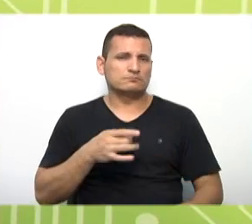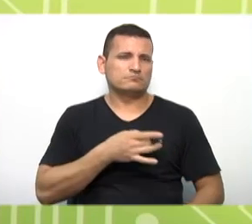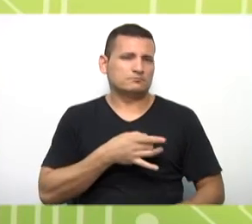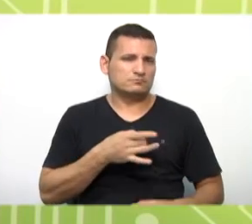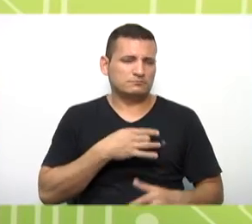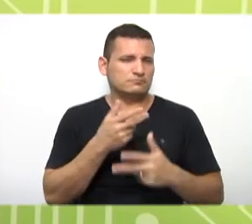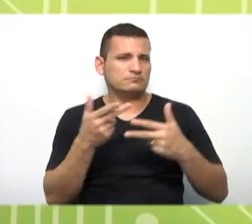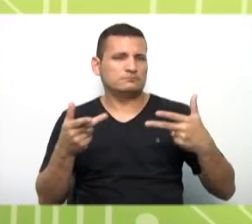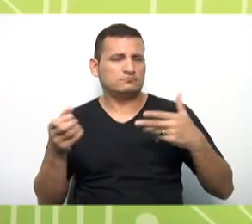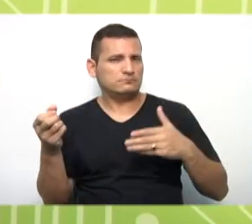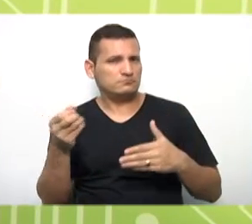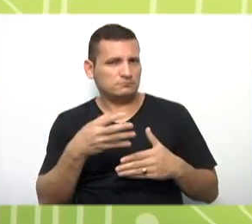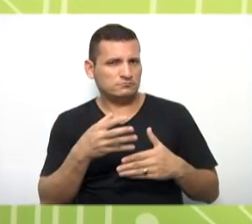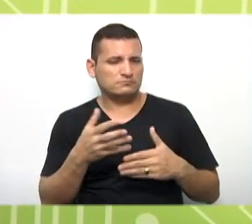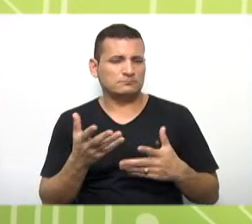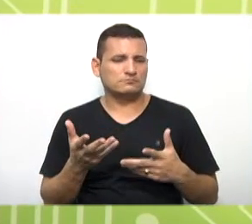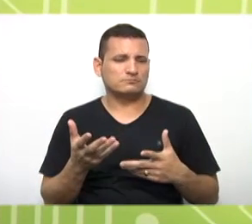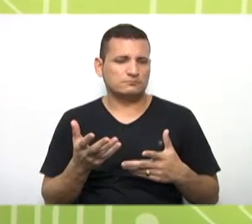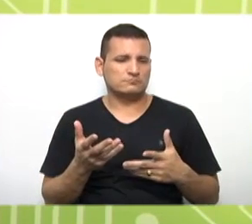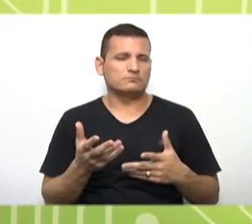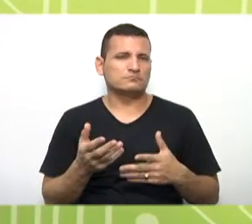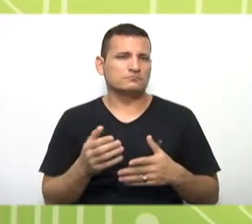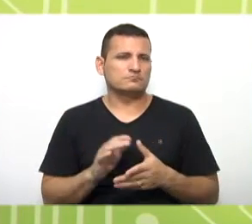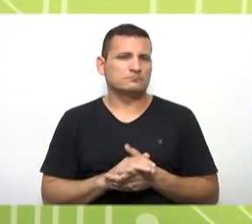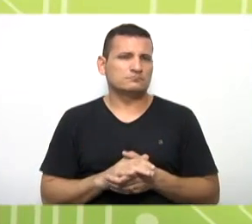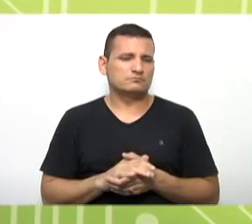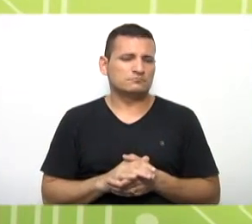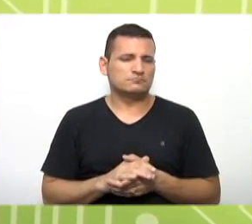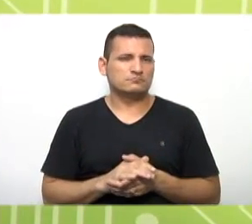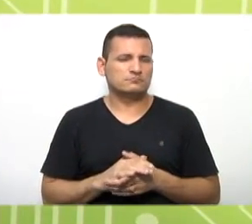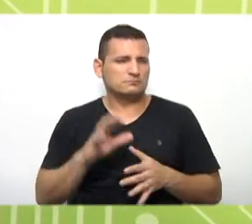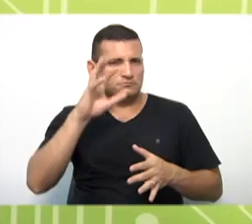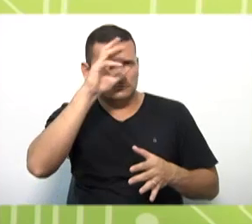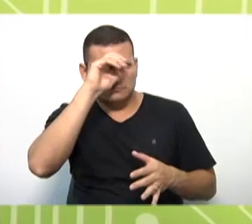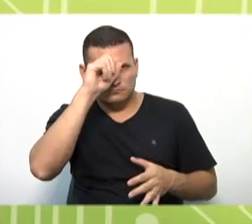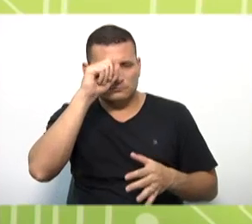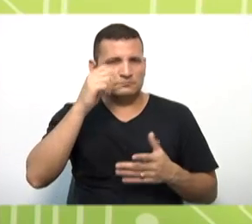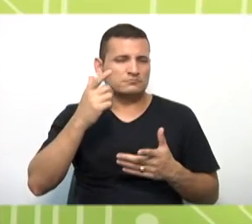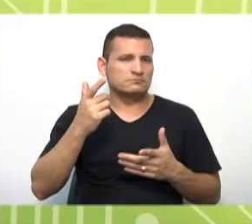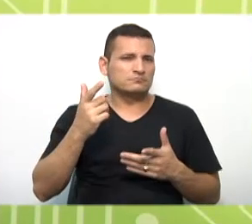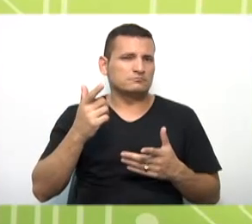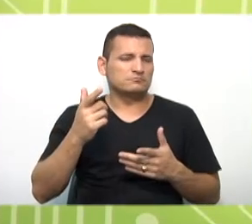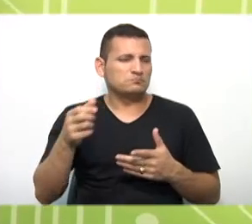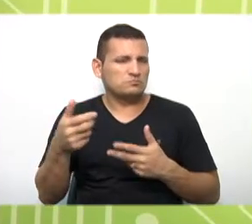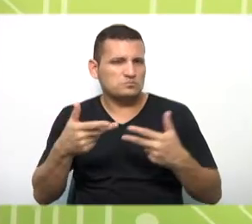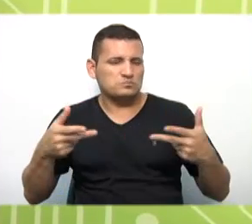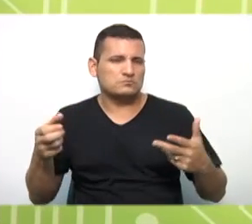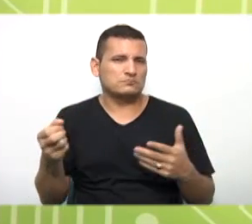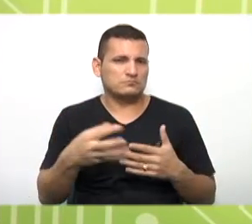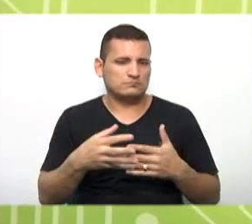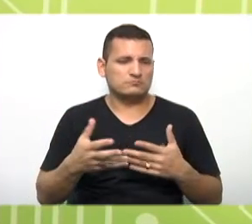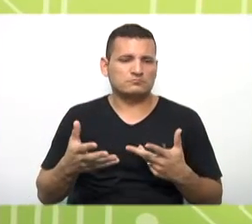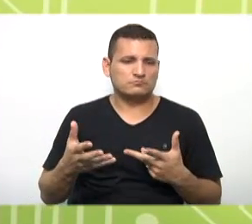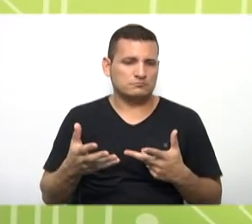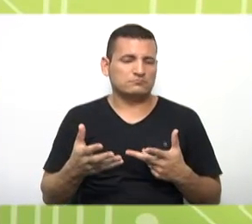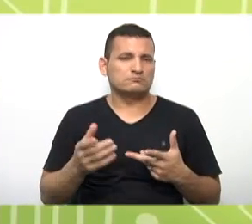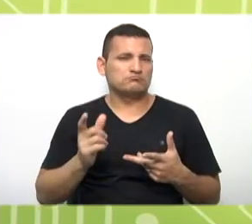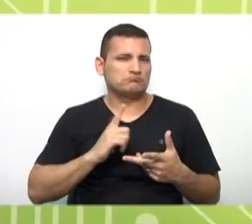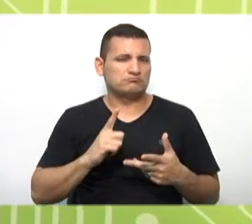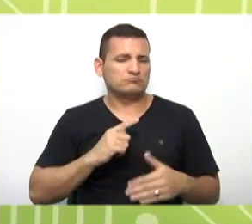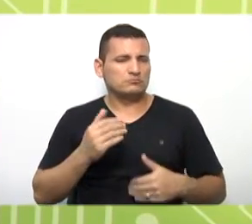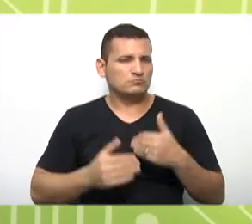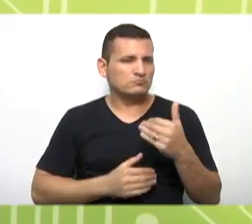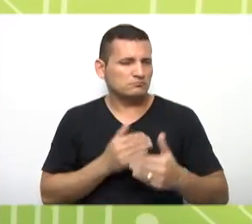novo mesmo, o medo de enfrentar, de ter que aprender coisas novas, de ter que passar por um processo